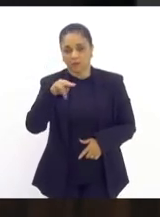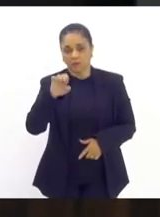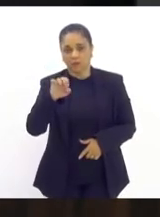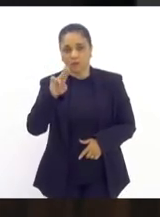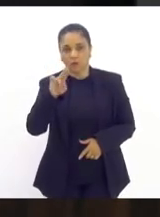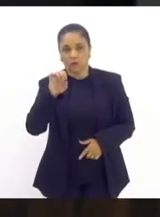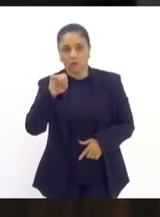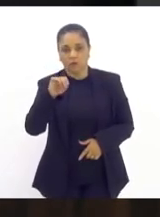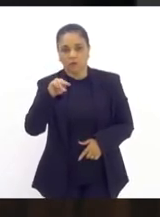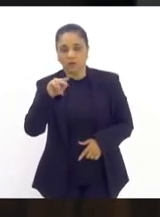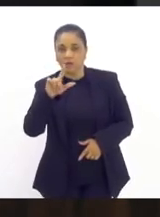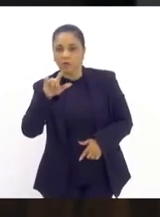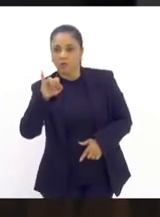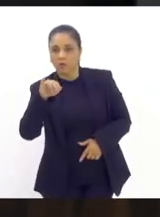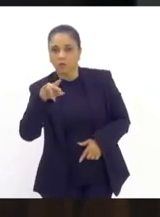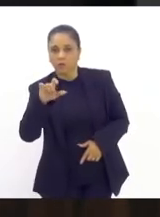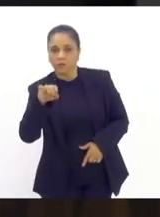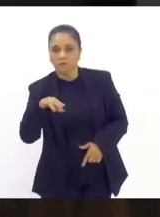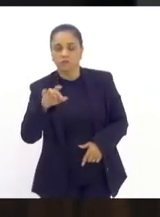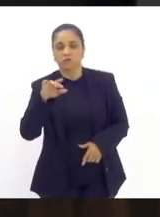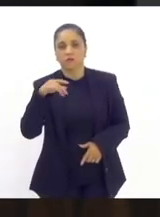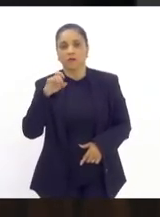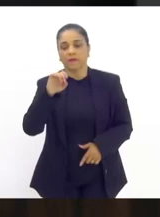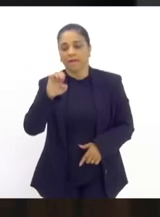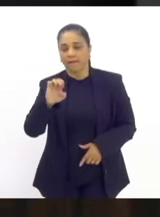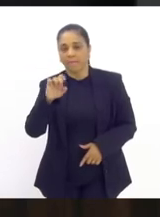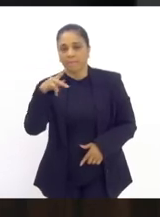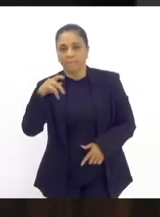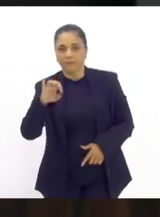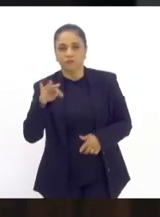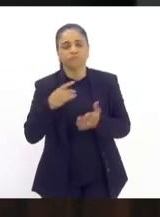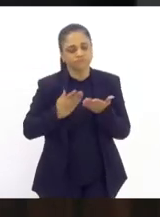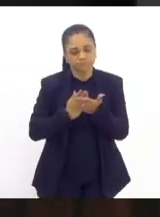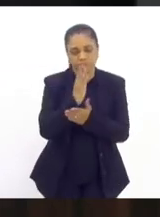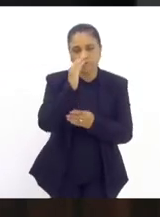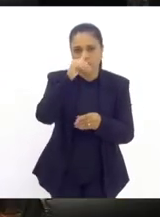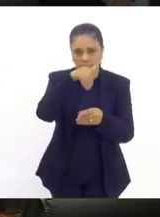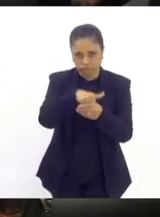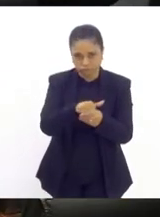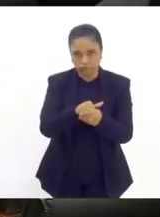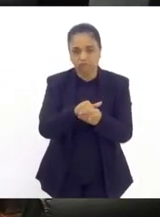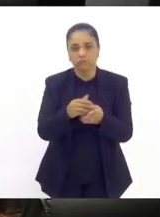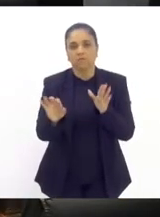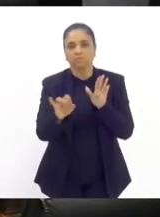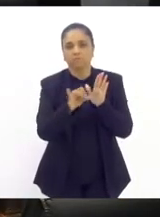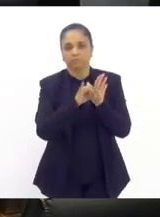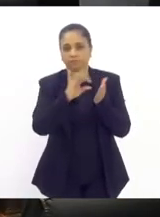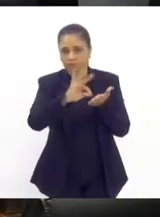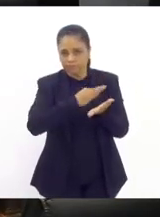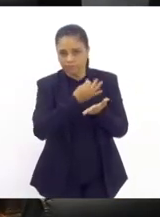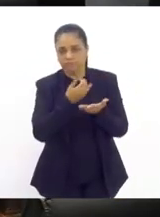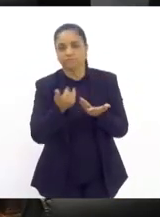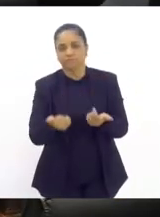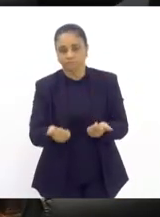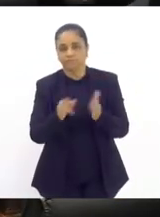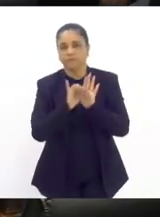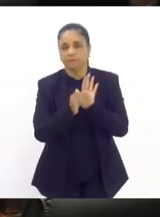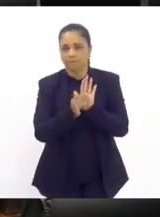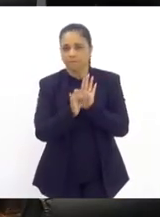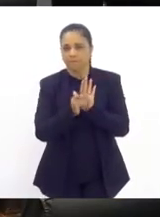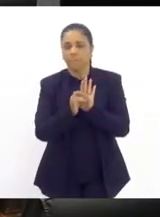Como estão aprovado vai autógrafo pela ordem por favor Presidente deputada